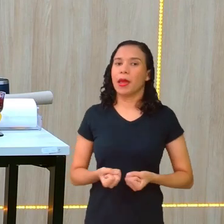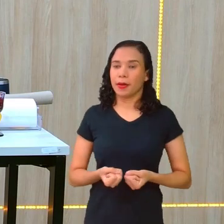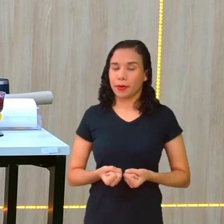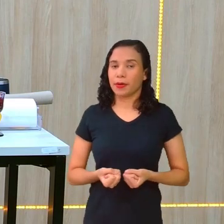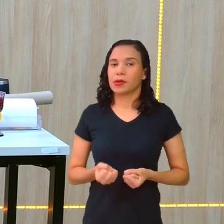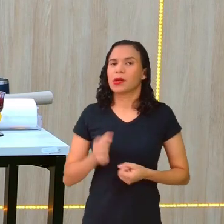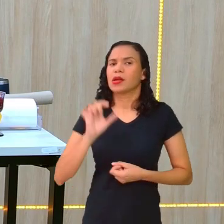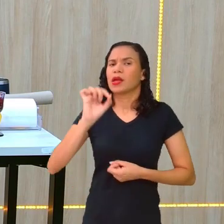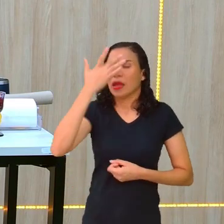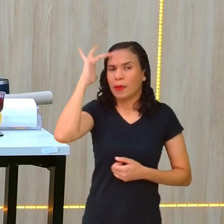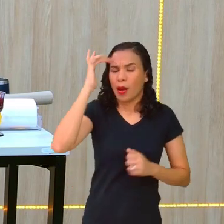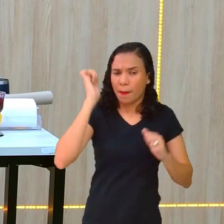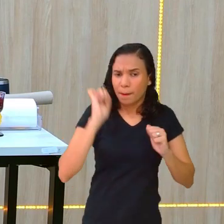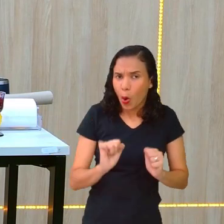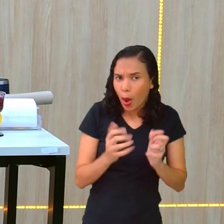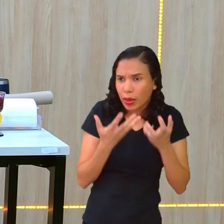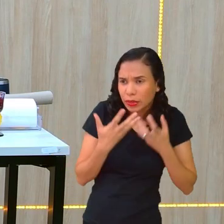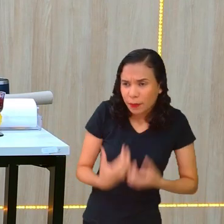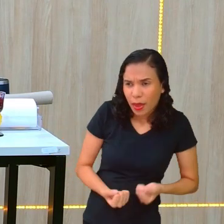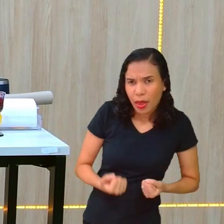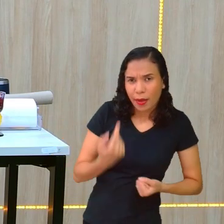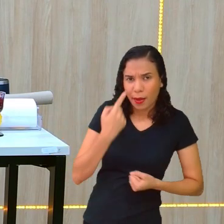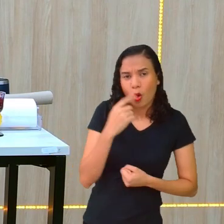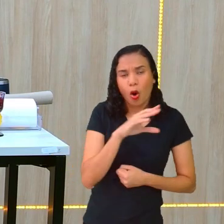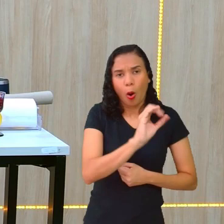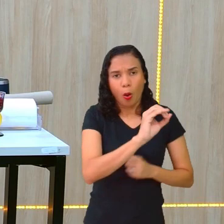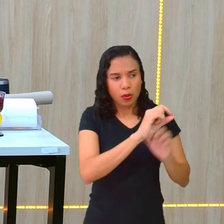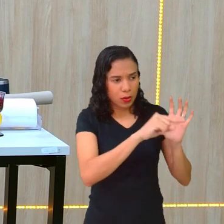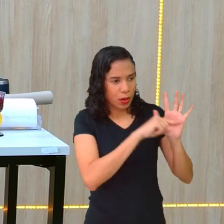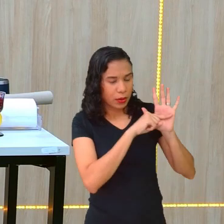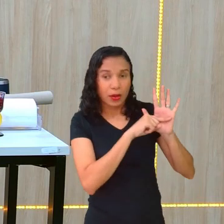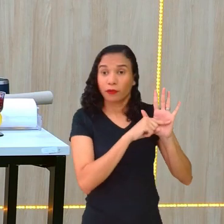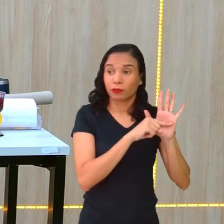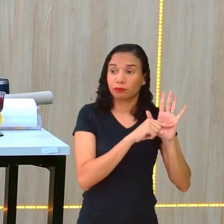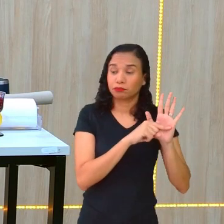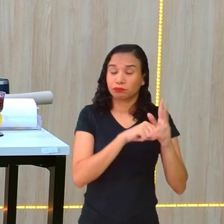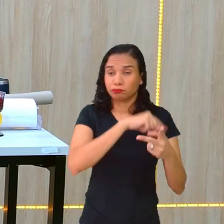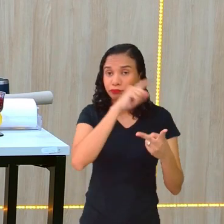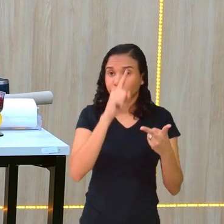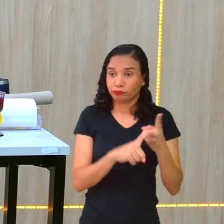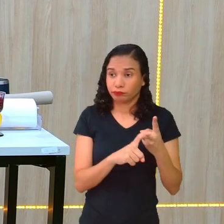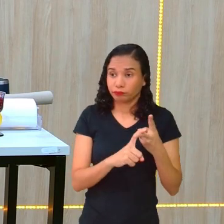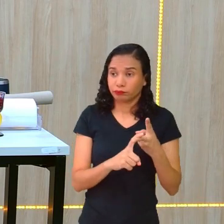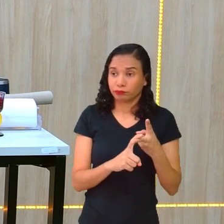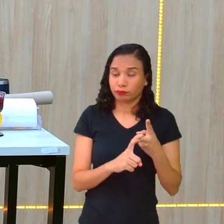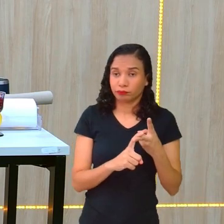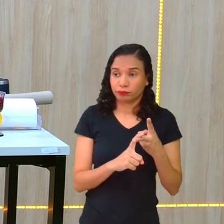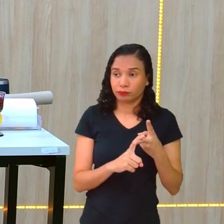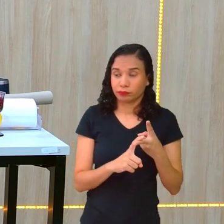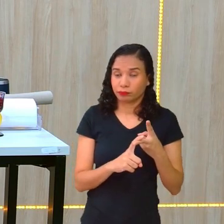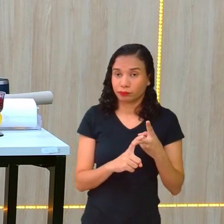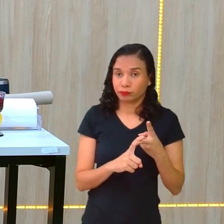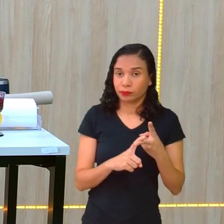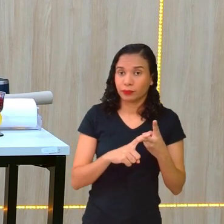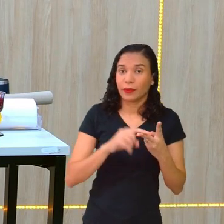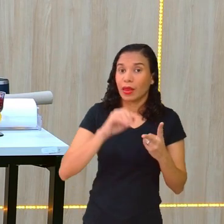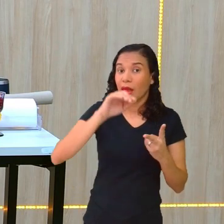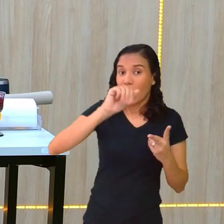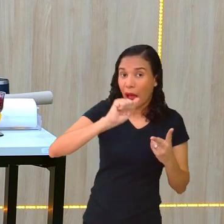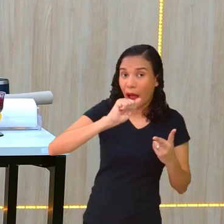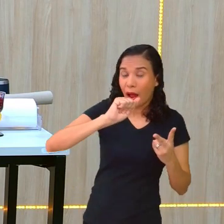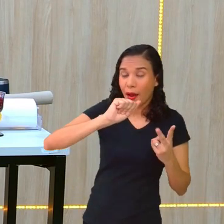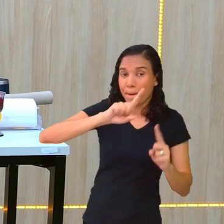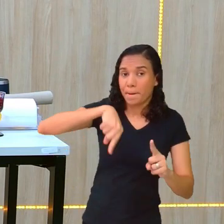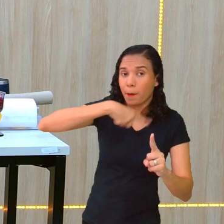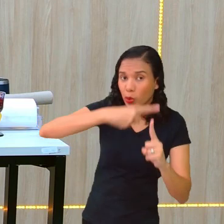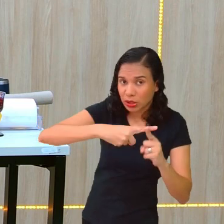receptora. De quem ela pode receber? Ela pode receber do O negativo, ela pode receber do A